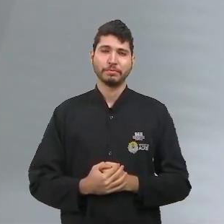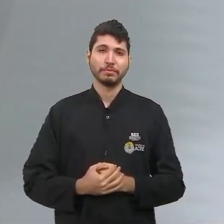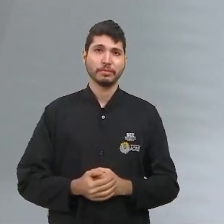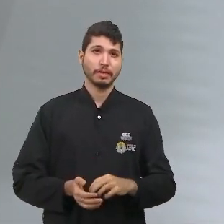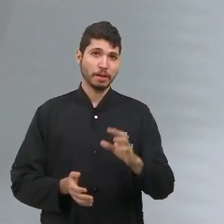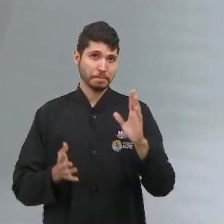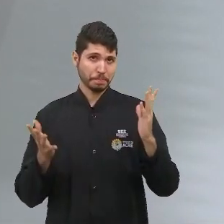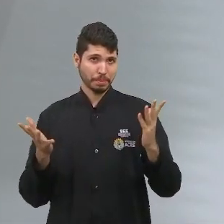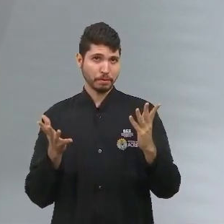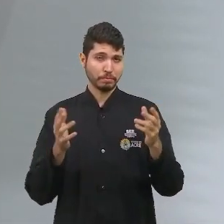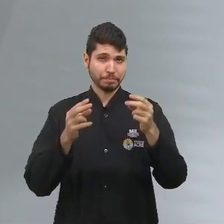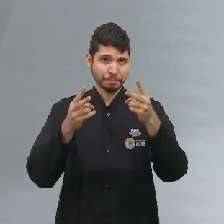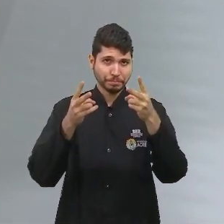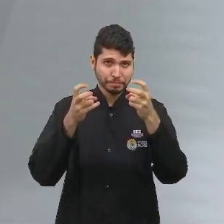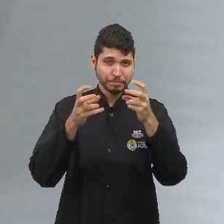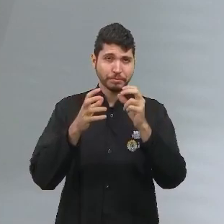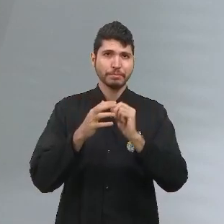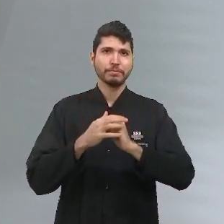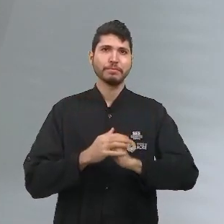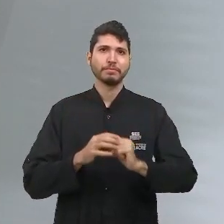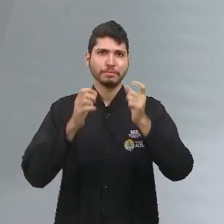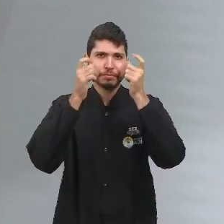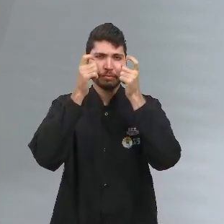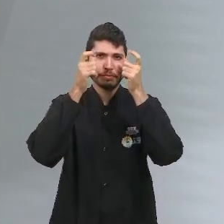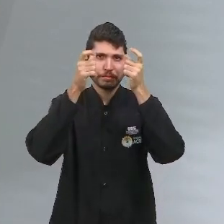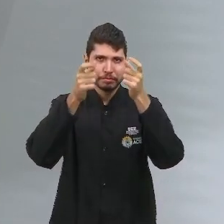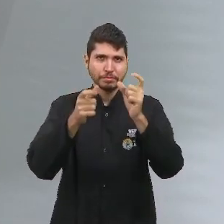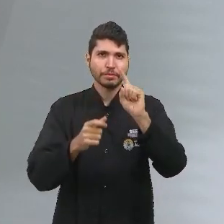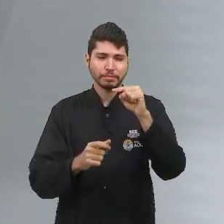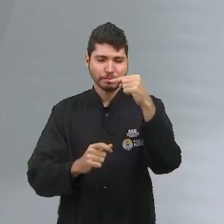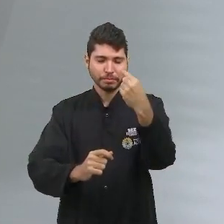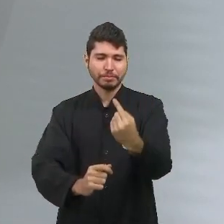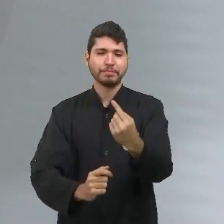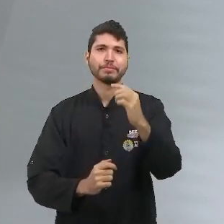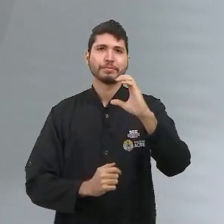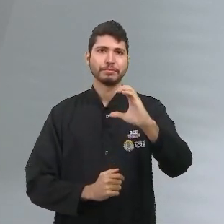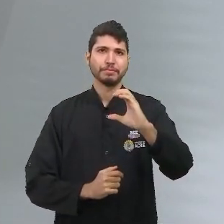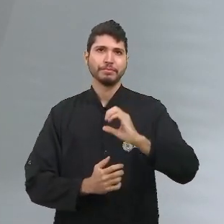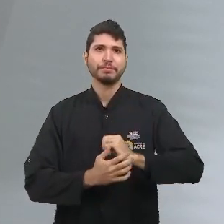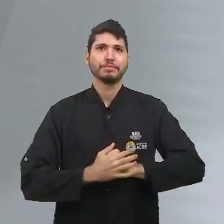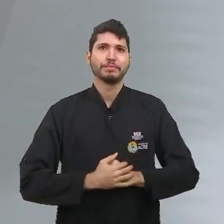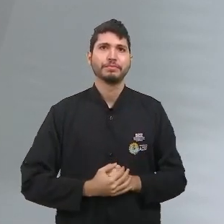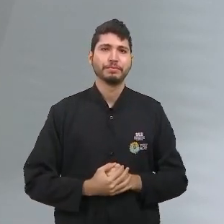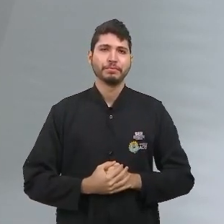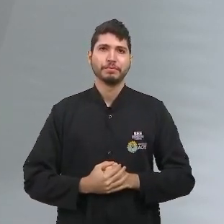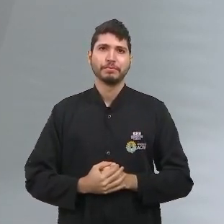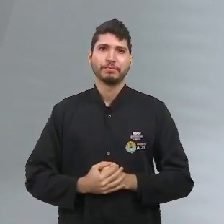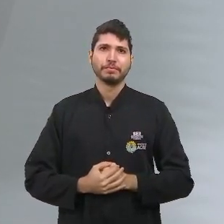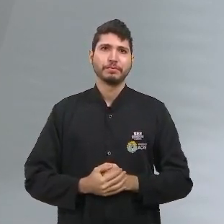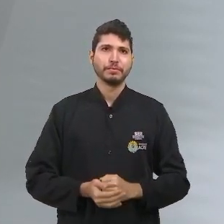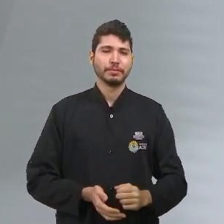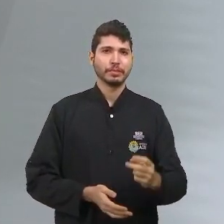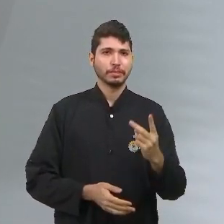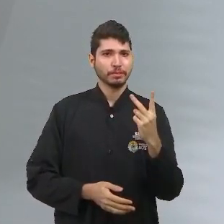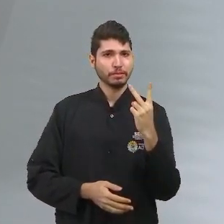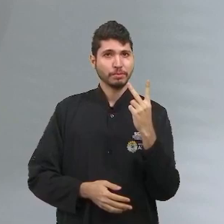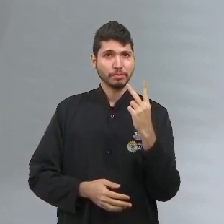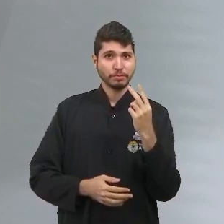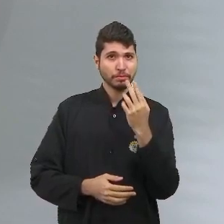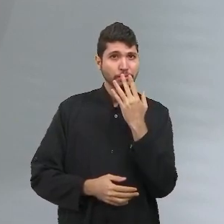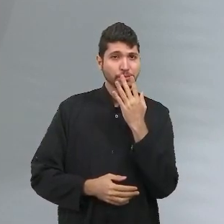Agora eu quero que vocês prestem bastante atenção nesse exercício C. De mesma cor e sem reposição. De mesma